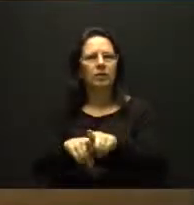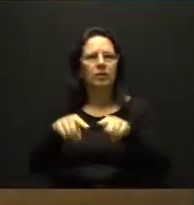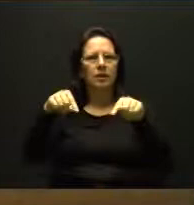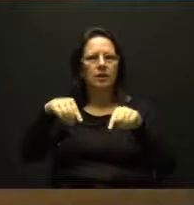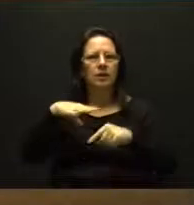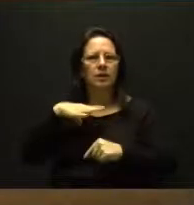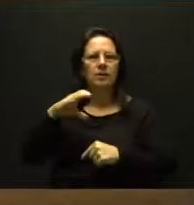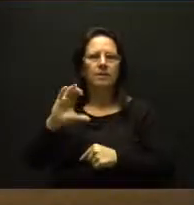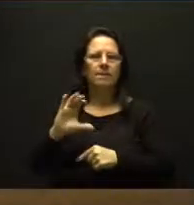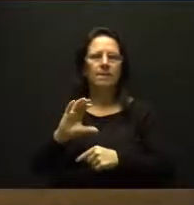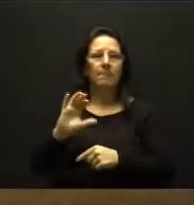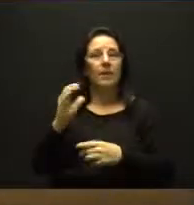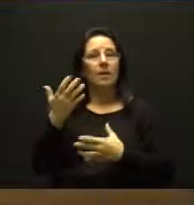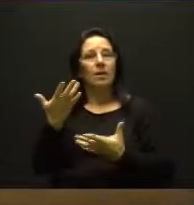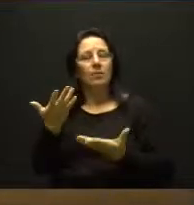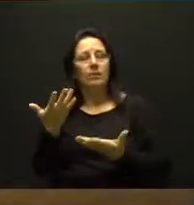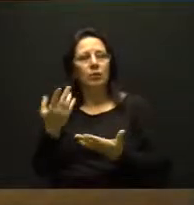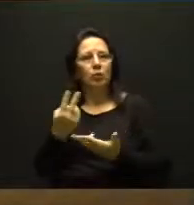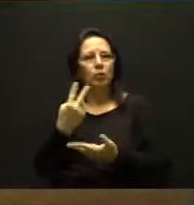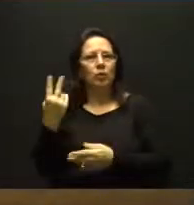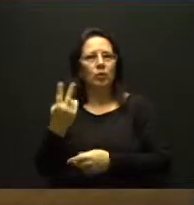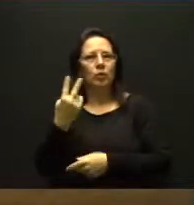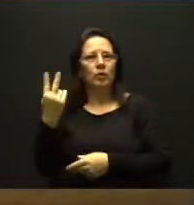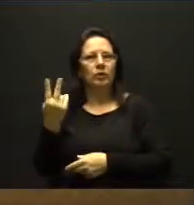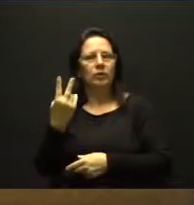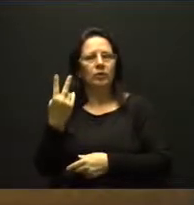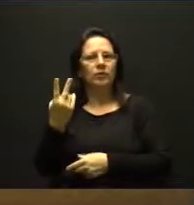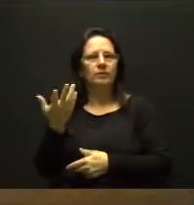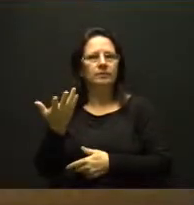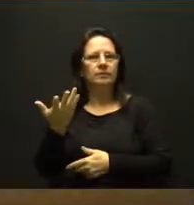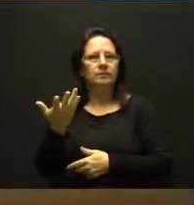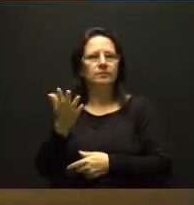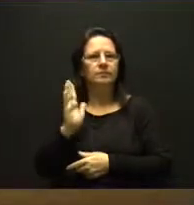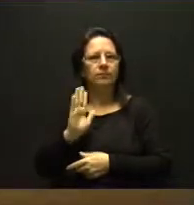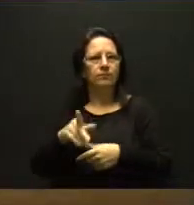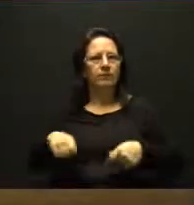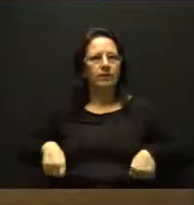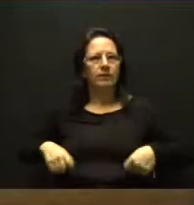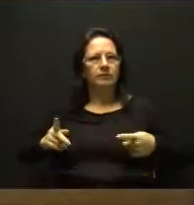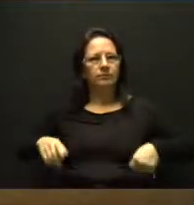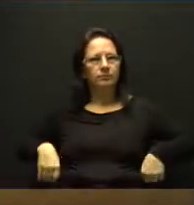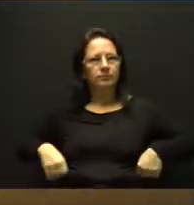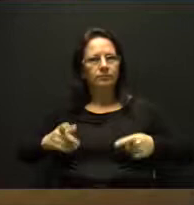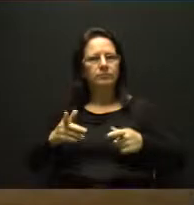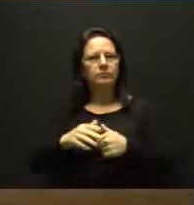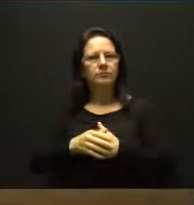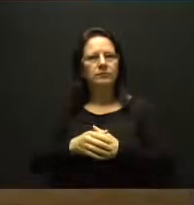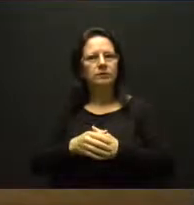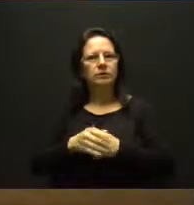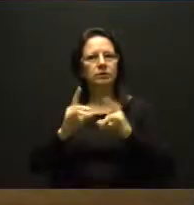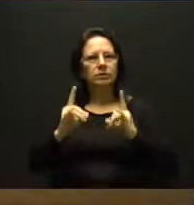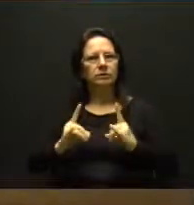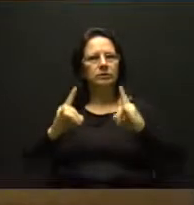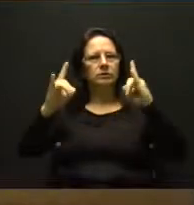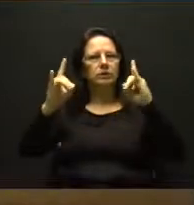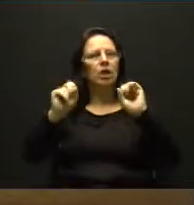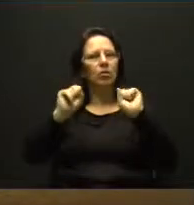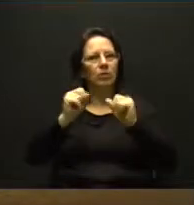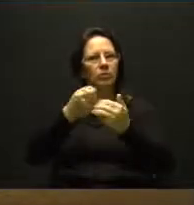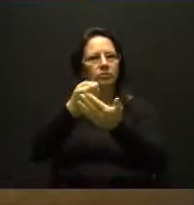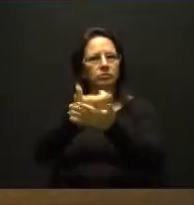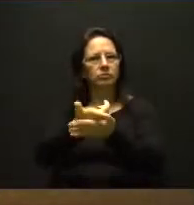de repente com esse valor o que é gasto com a locação de um prédio pode ser